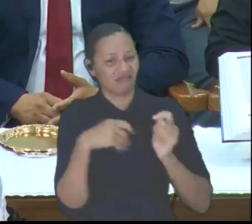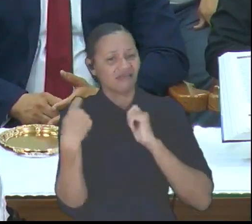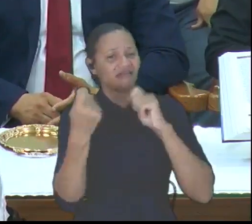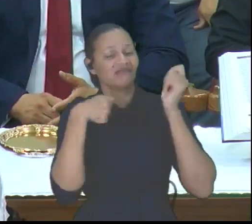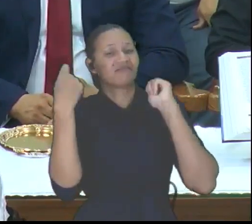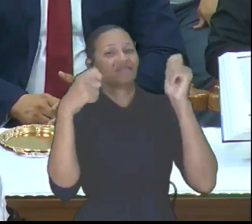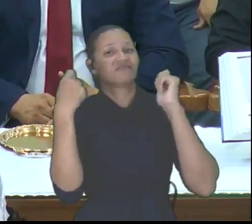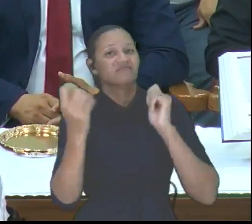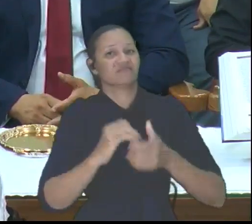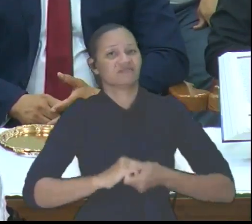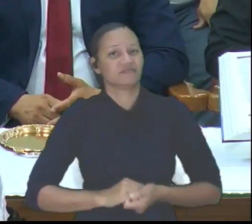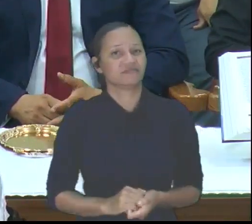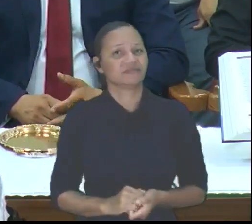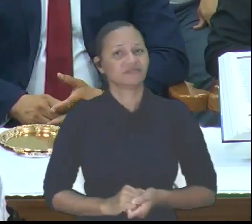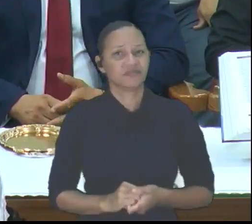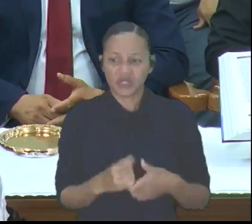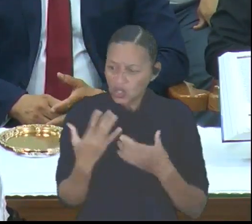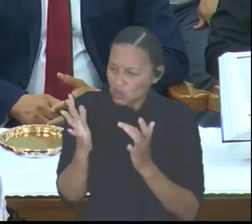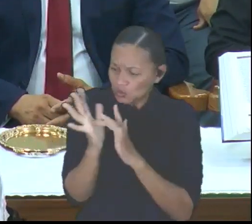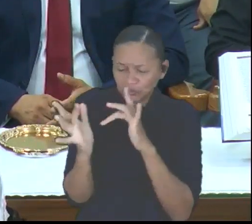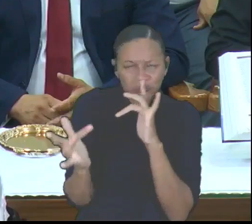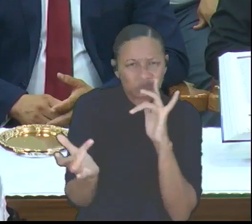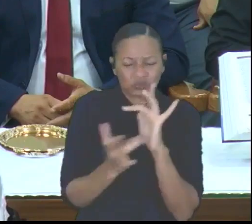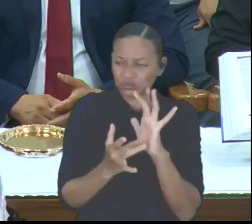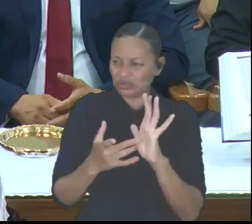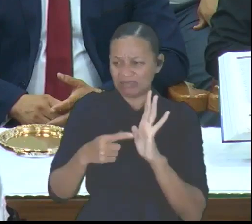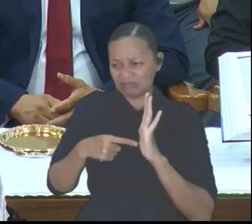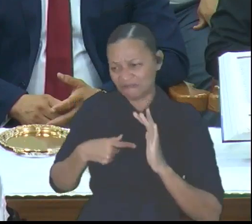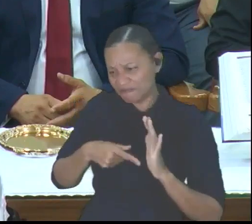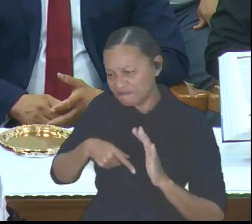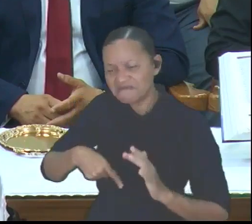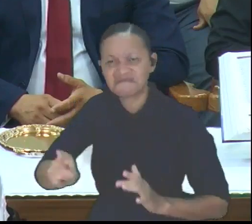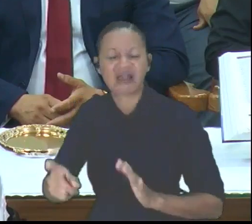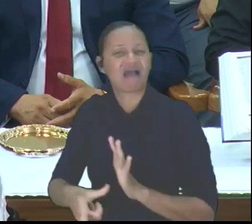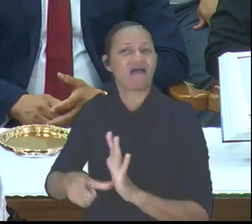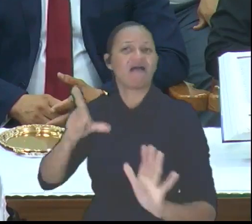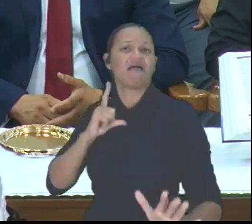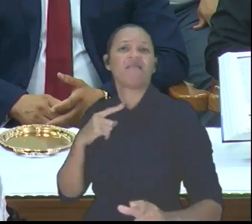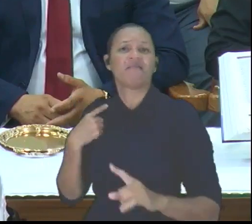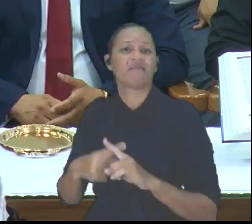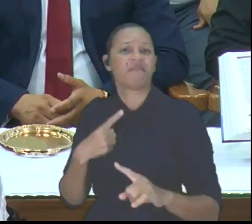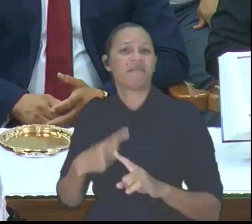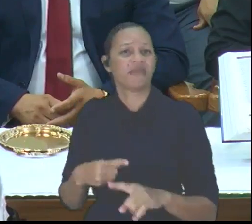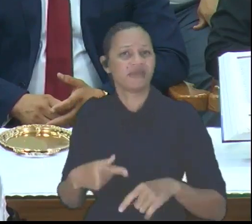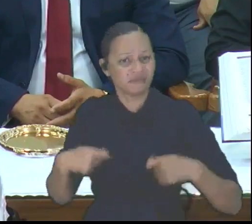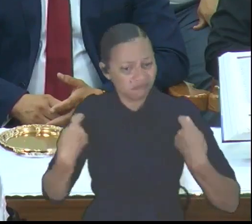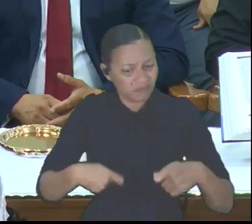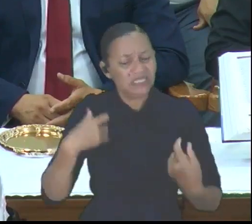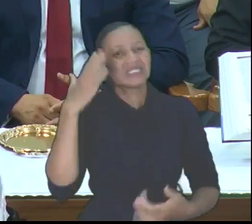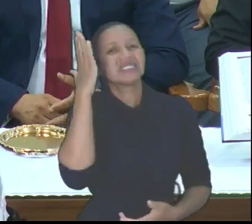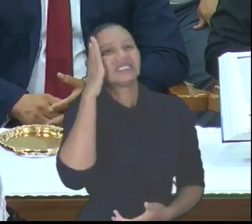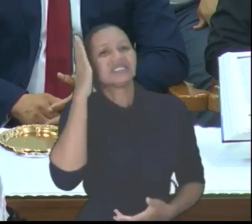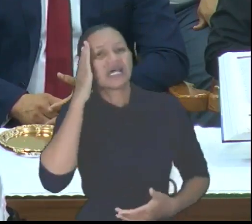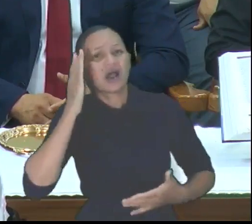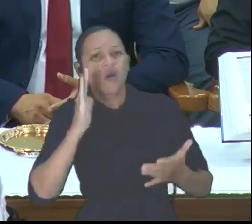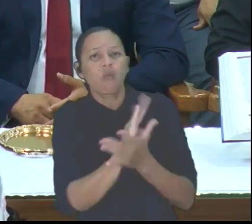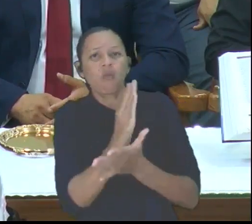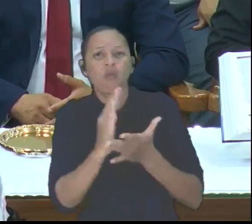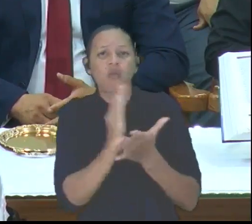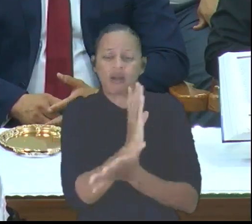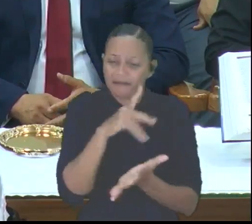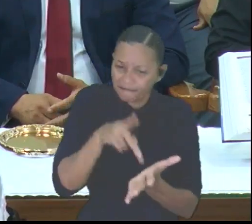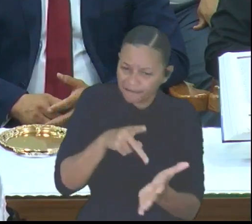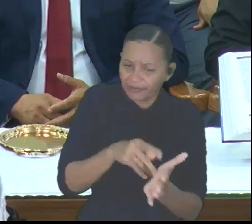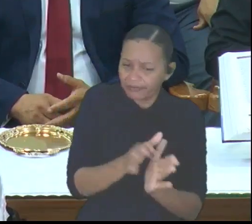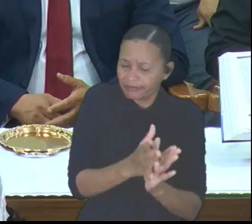Aleluia! Jesus não vai antes, porque Jesus, e nós precisamos entender algumas verdades das